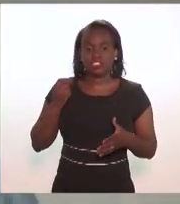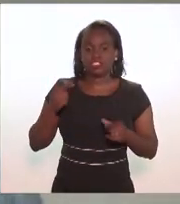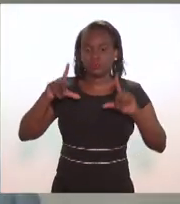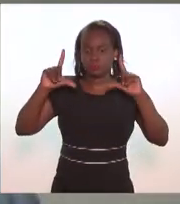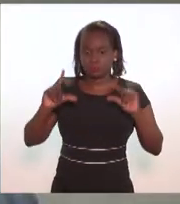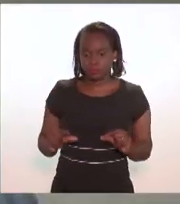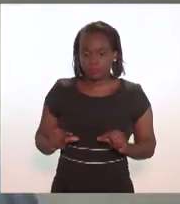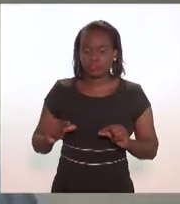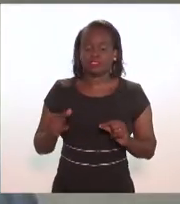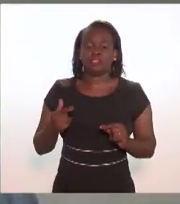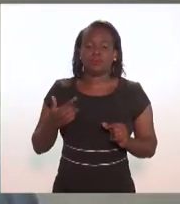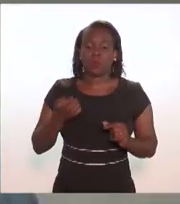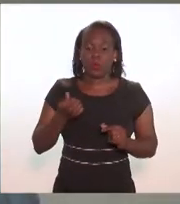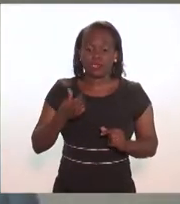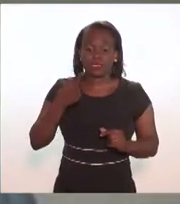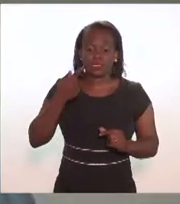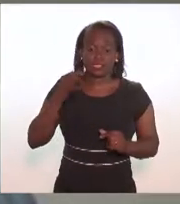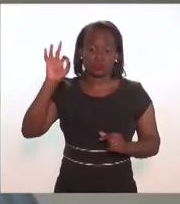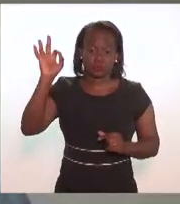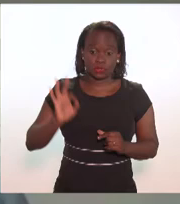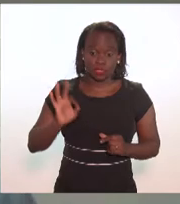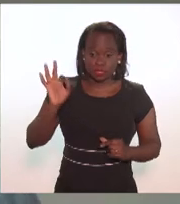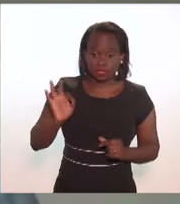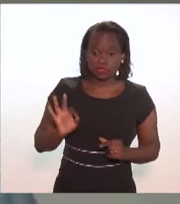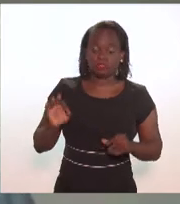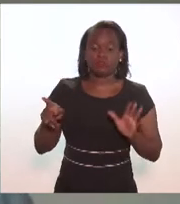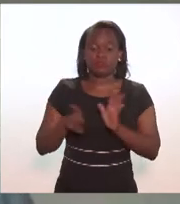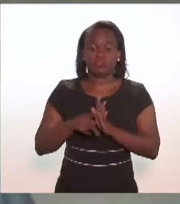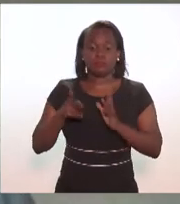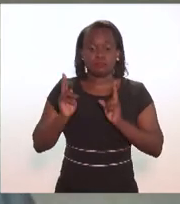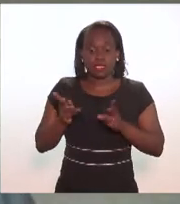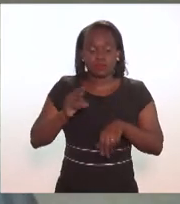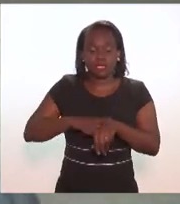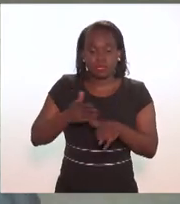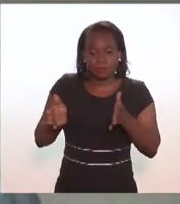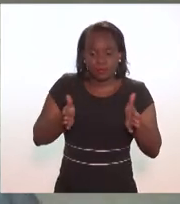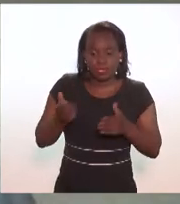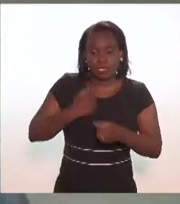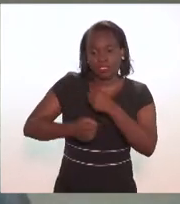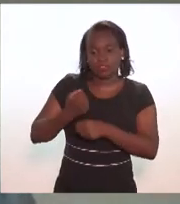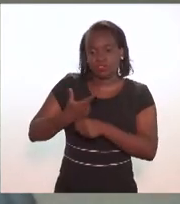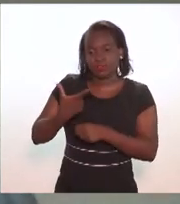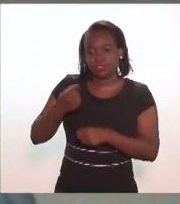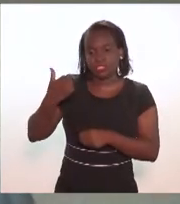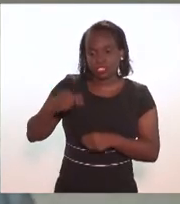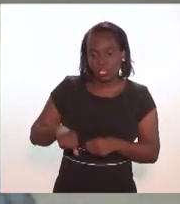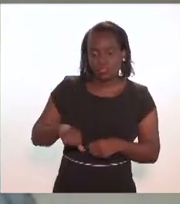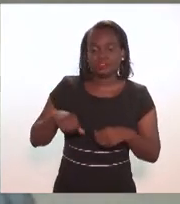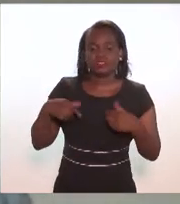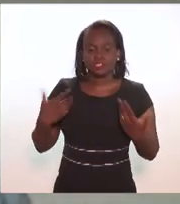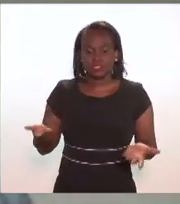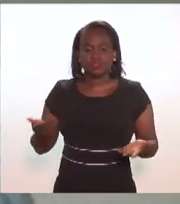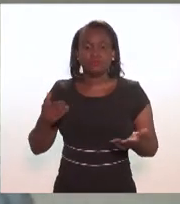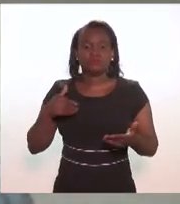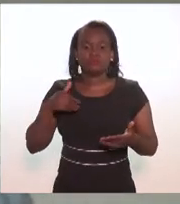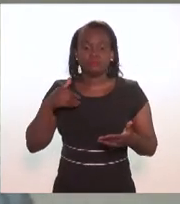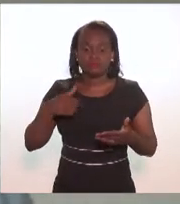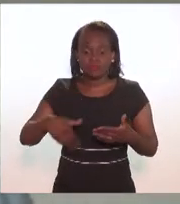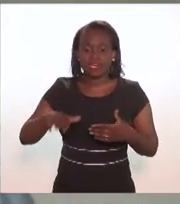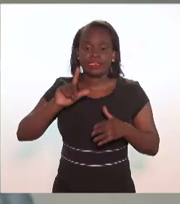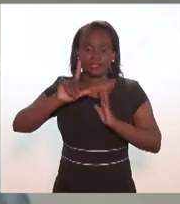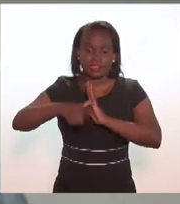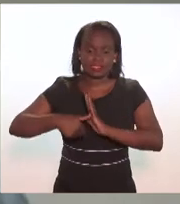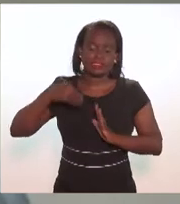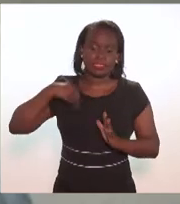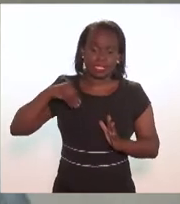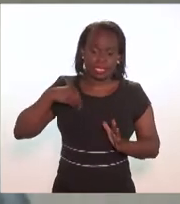arrecadação de quase 7% em relação ao mesmo período de 2019 e publicamente com a iminência de atraso de